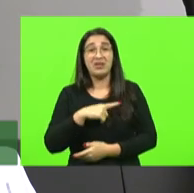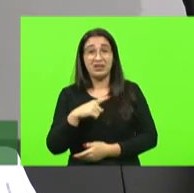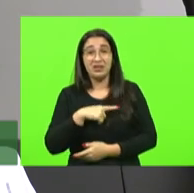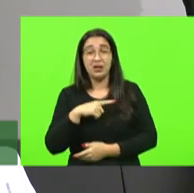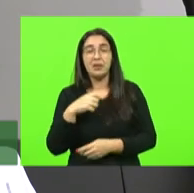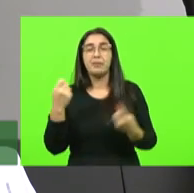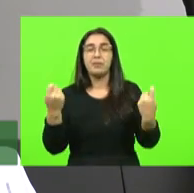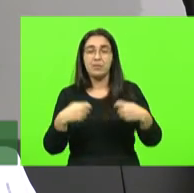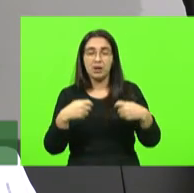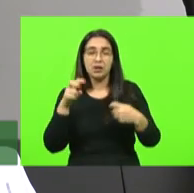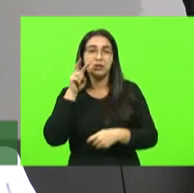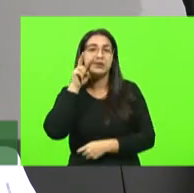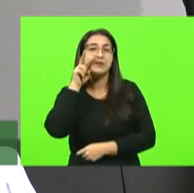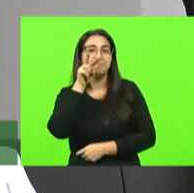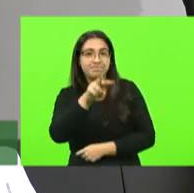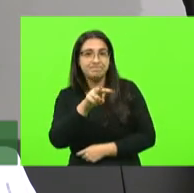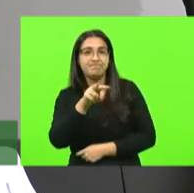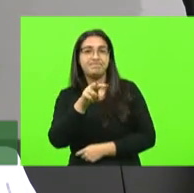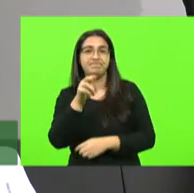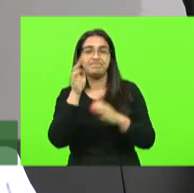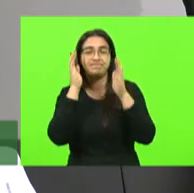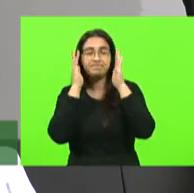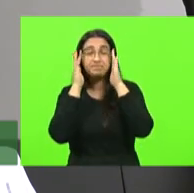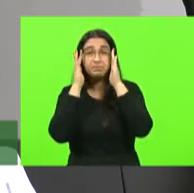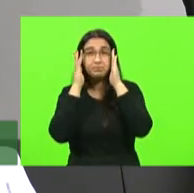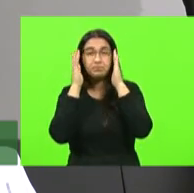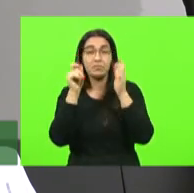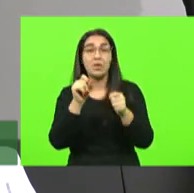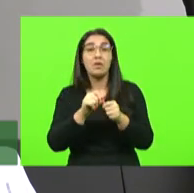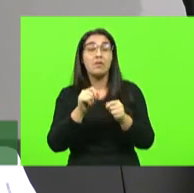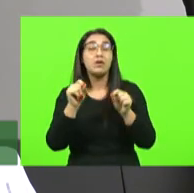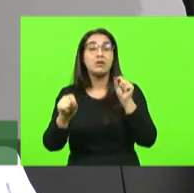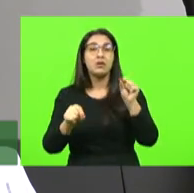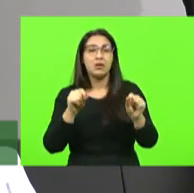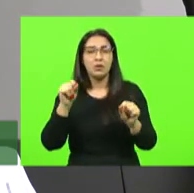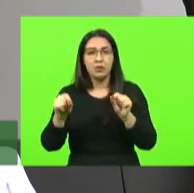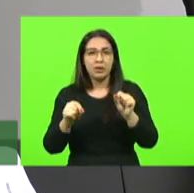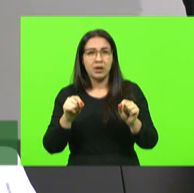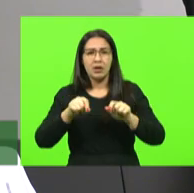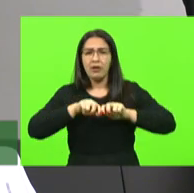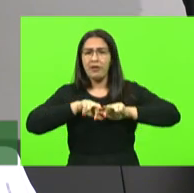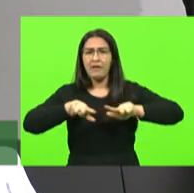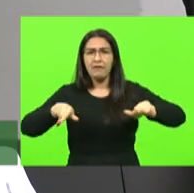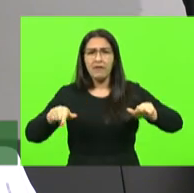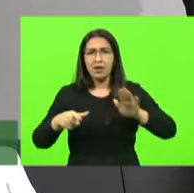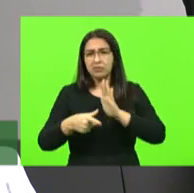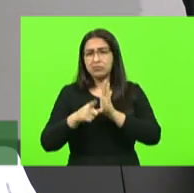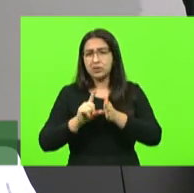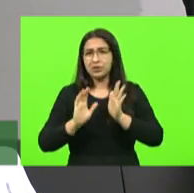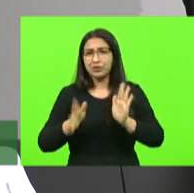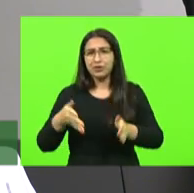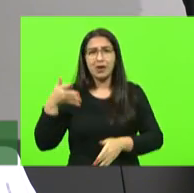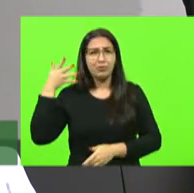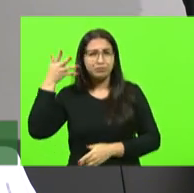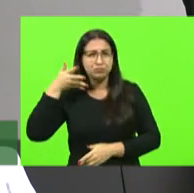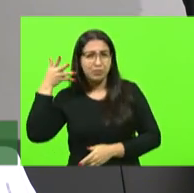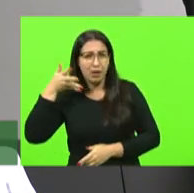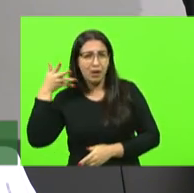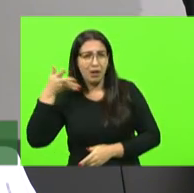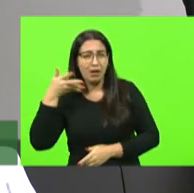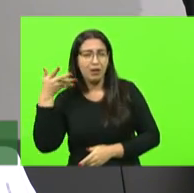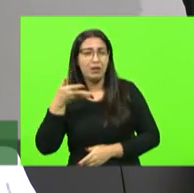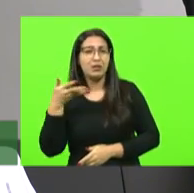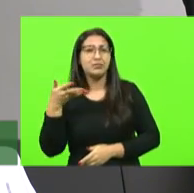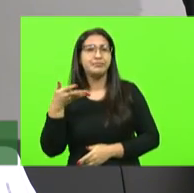enxergar isso, né? E fazer aquilo que várias aqui me antecederam também nas suas falas, ter